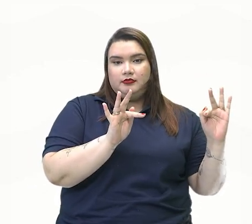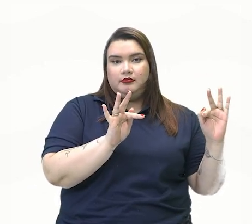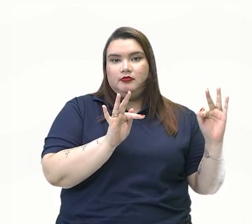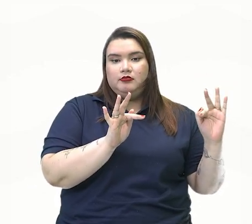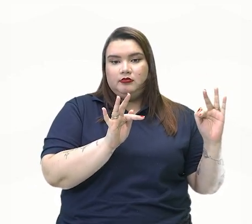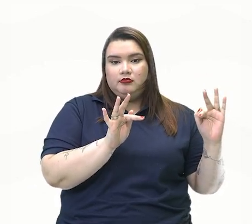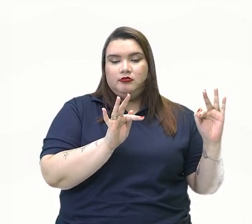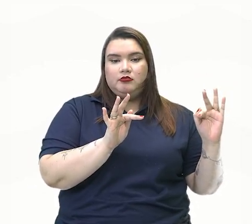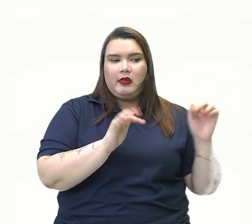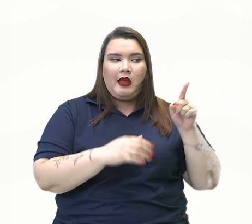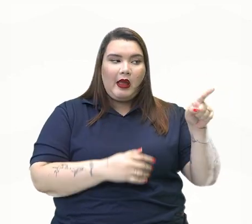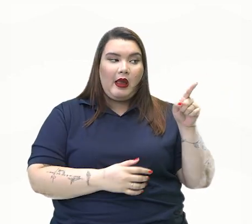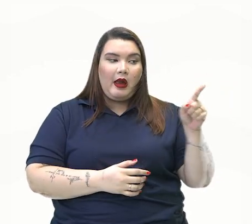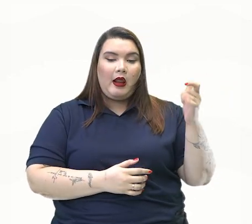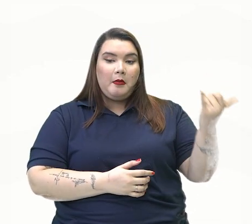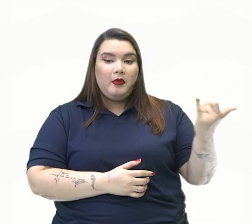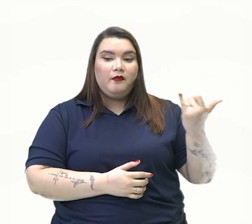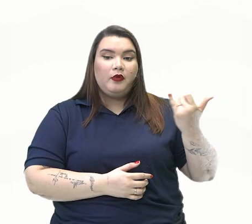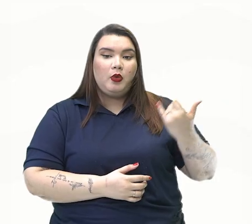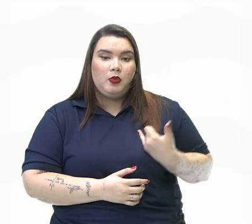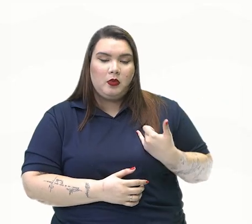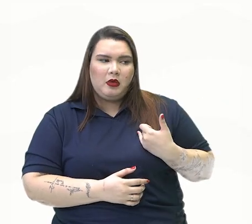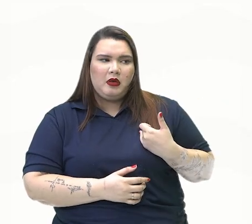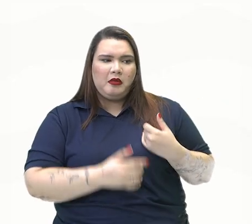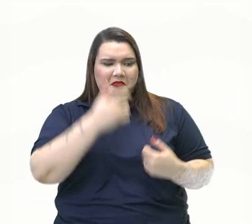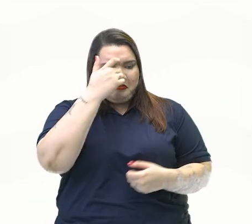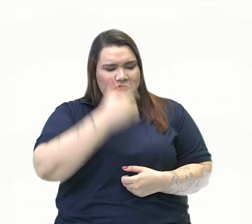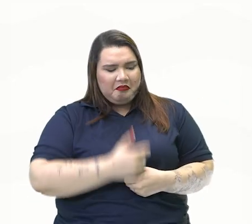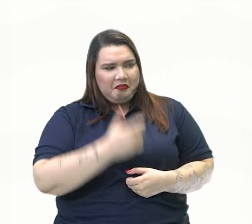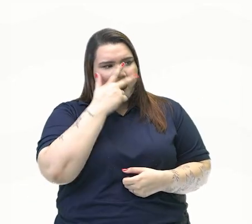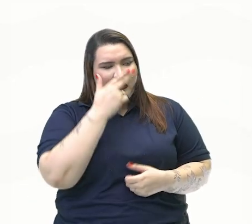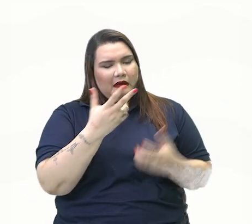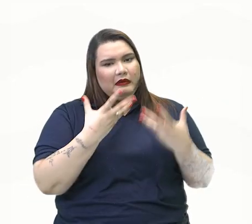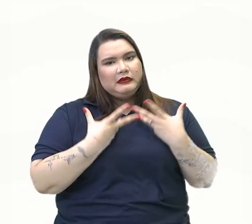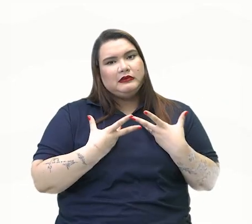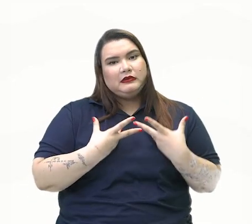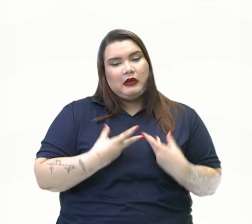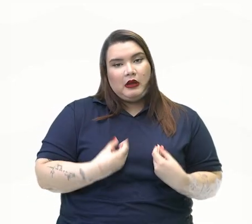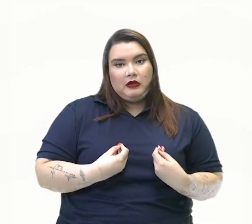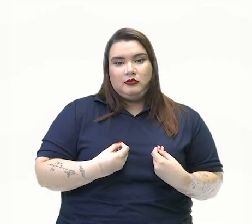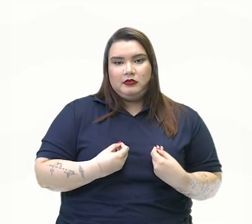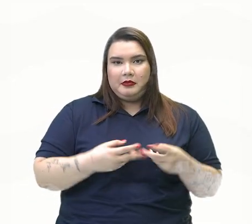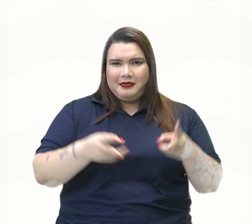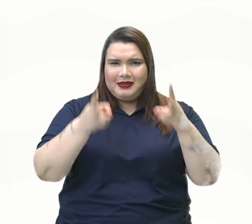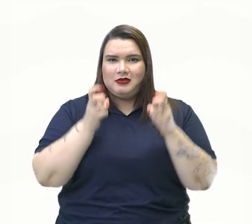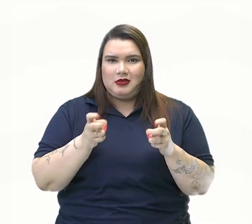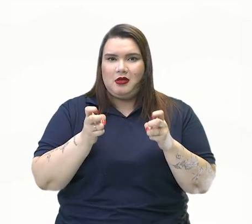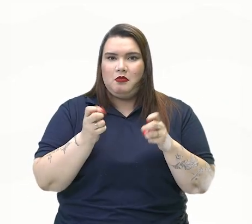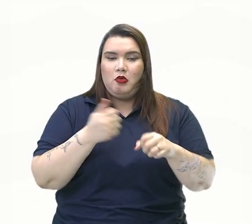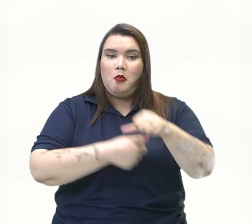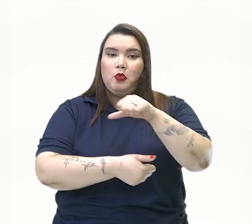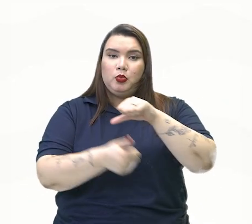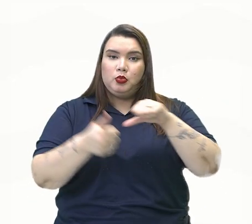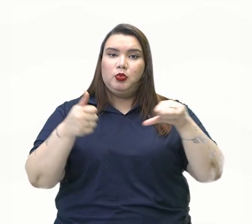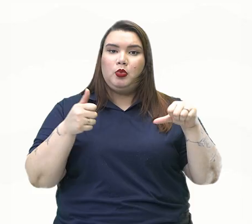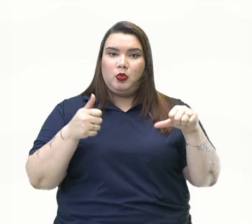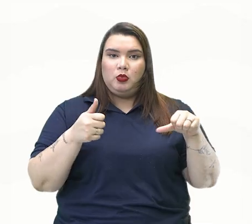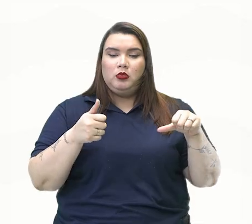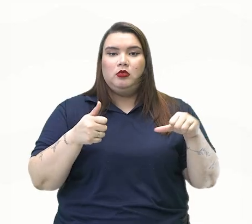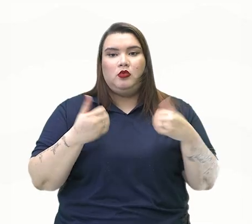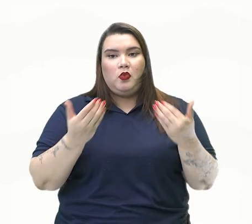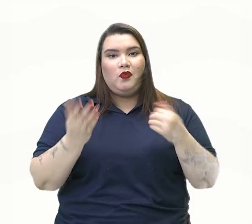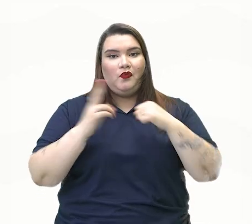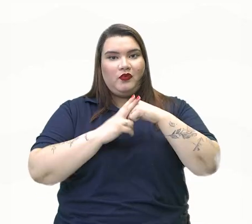tired. Ela disse, né, que eu parecia cansado. Aqui também há esse recuo. Então tem um verbo aqui